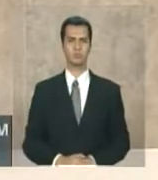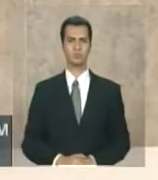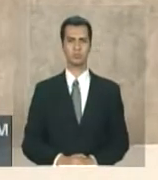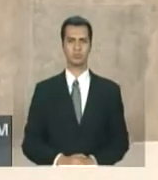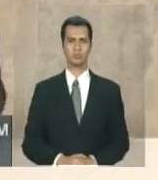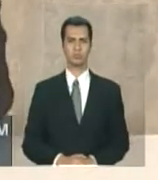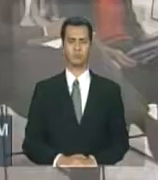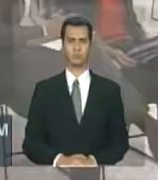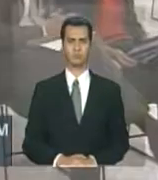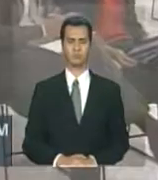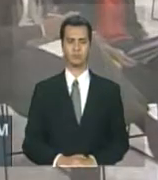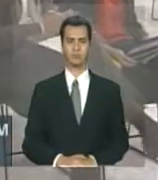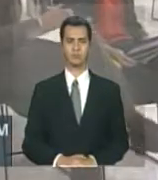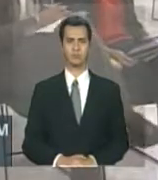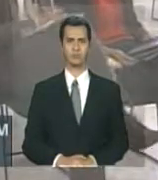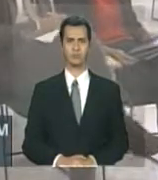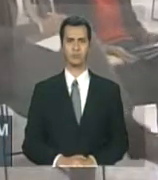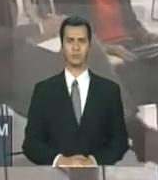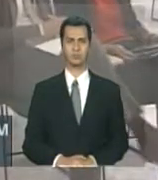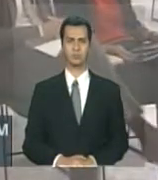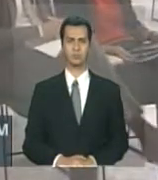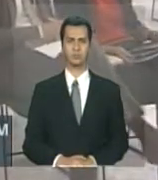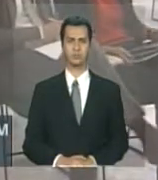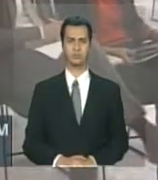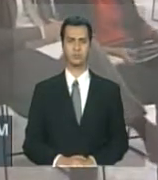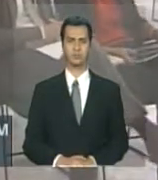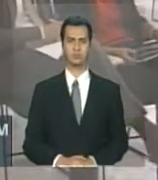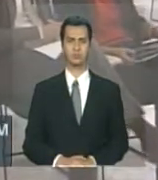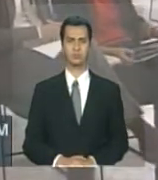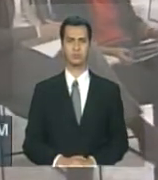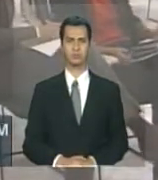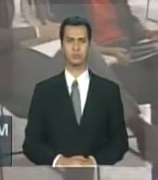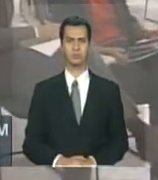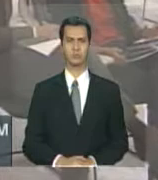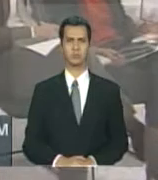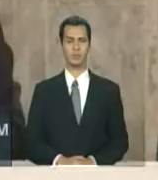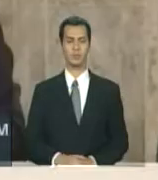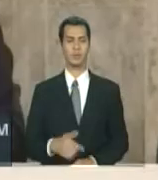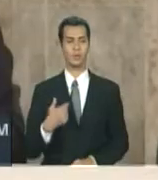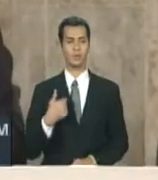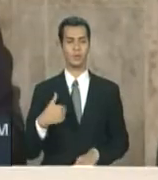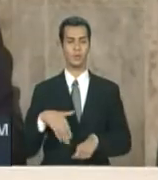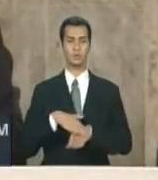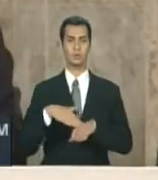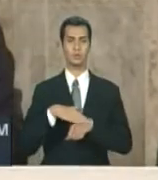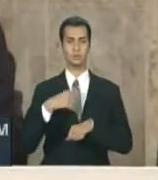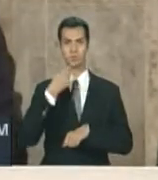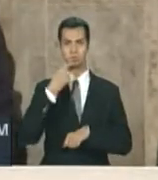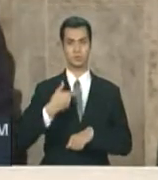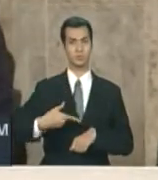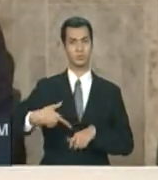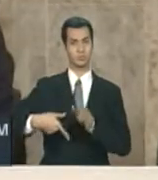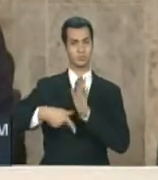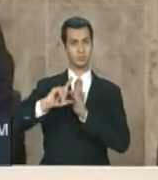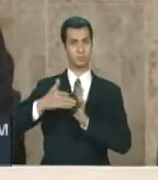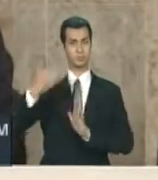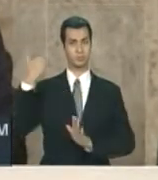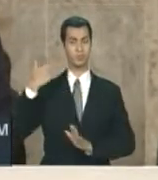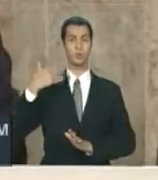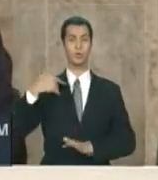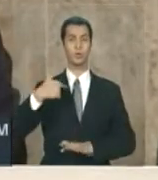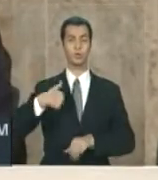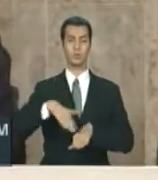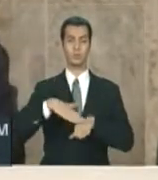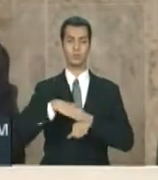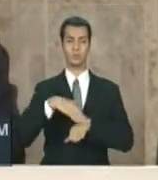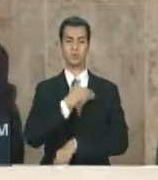Acabei de conversar com o governador de Sergipe, que, a pedido da ministra Gleisi,